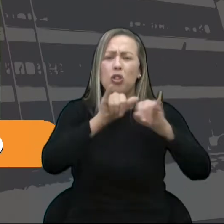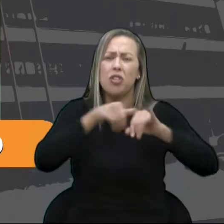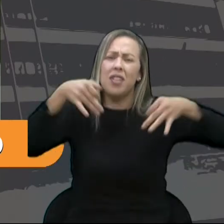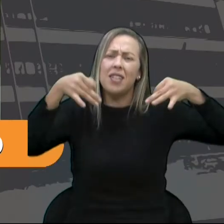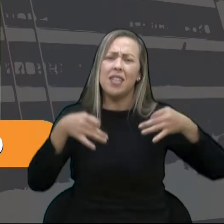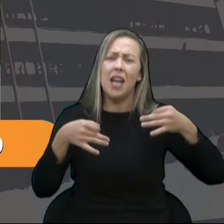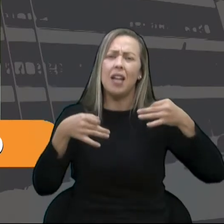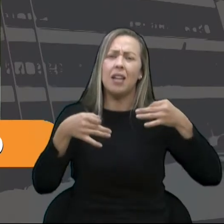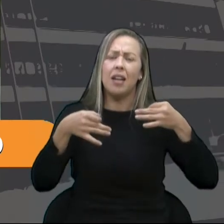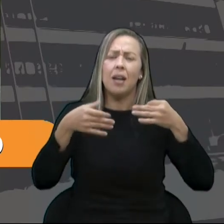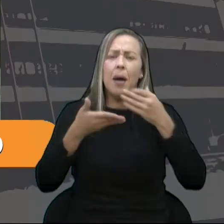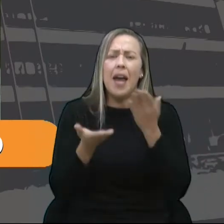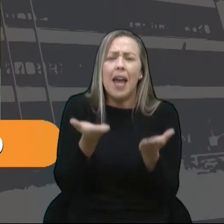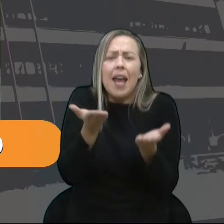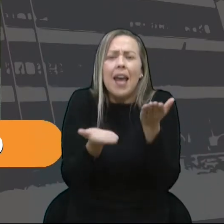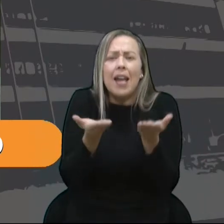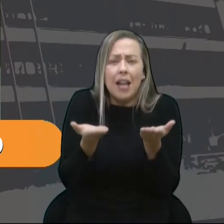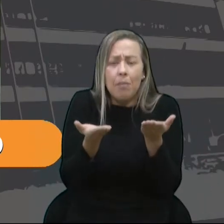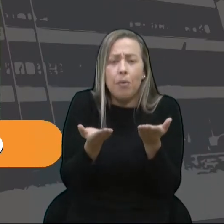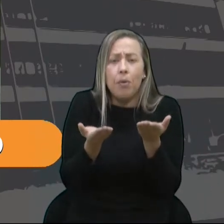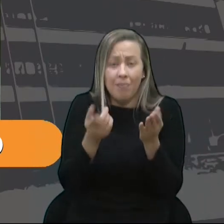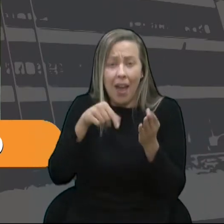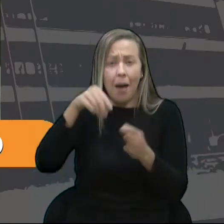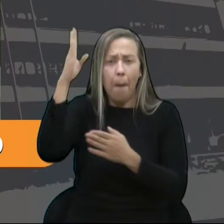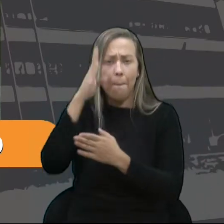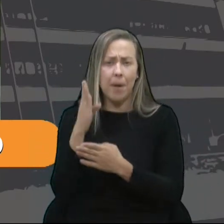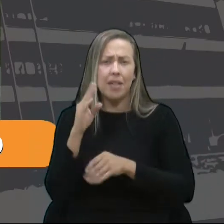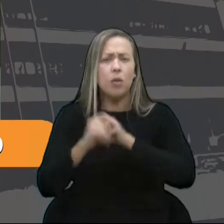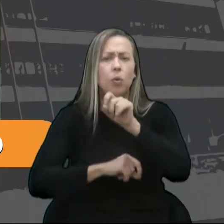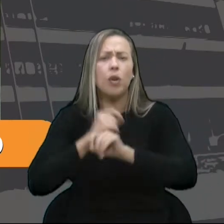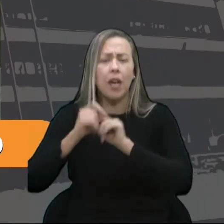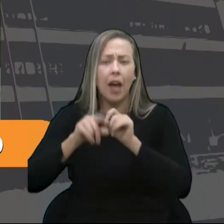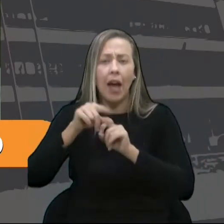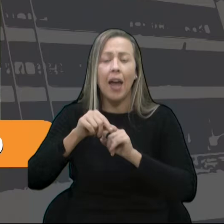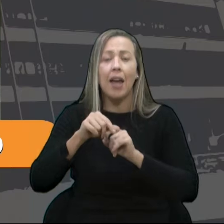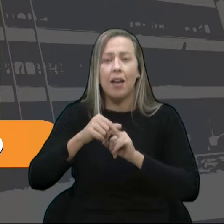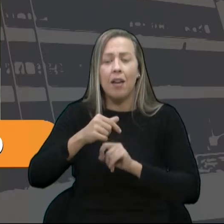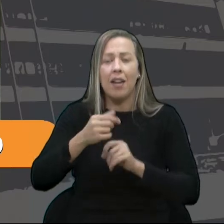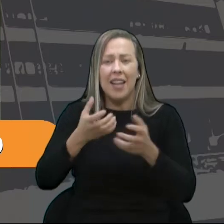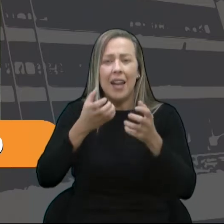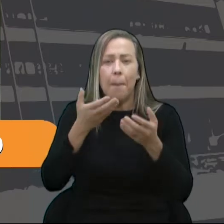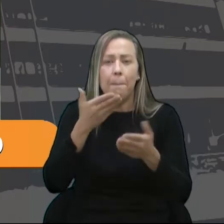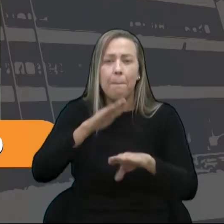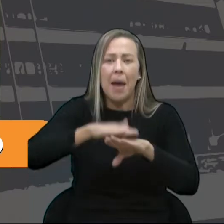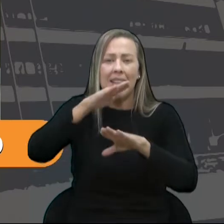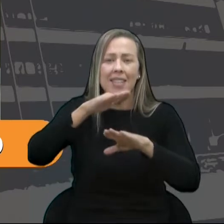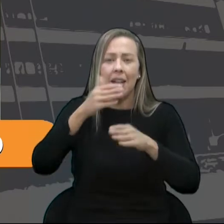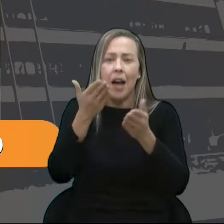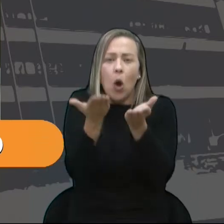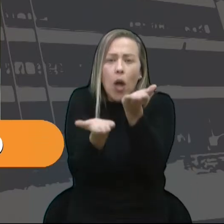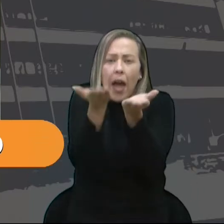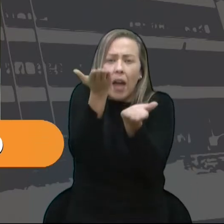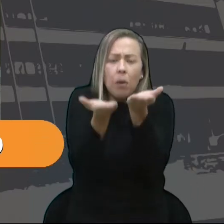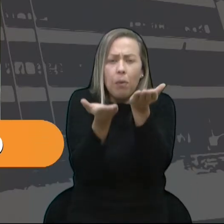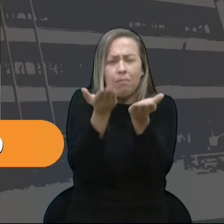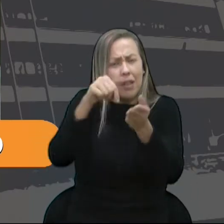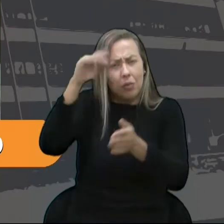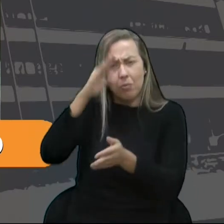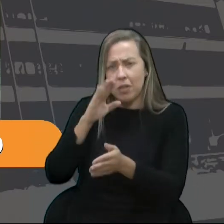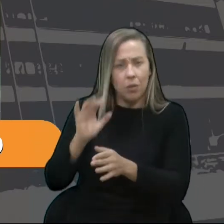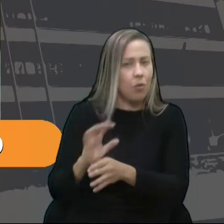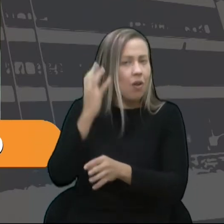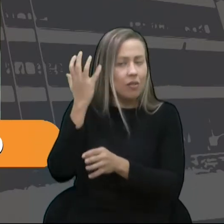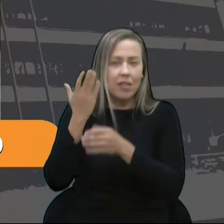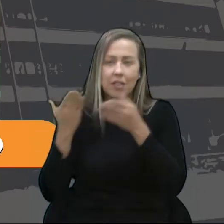De maneira interessante, aqui no Brasil, esse desejo de maior equilíbrio não foi tão preponderante como no